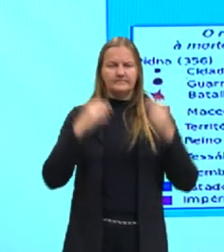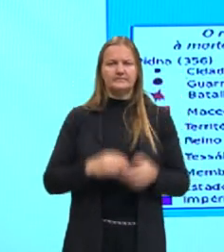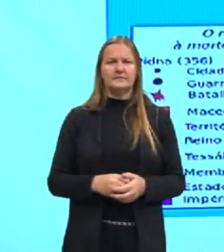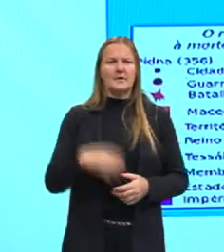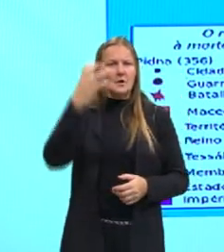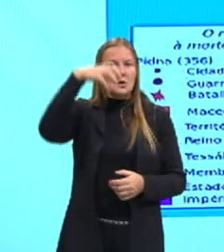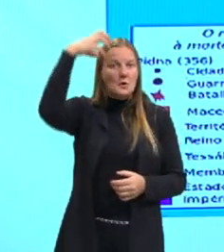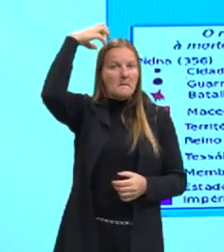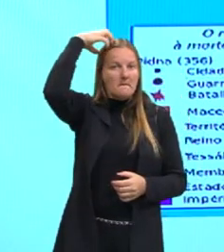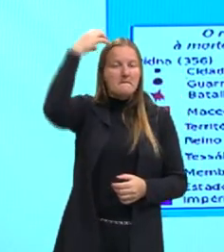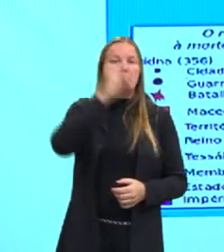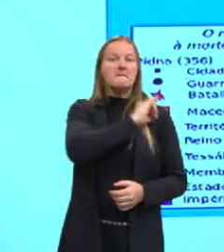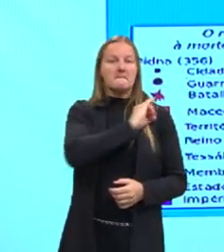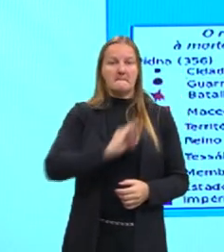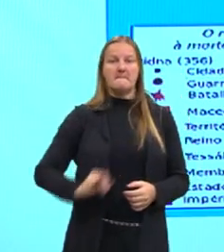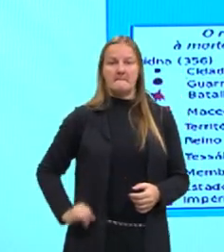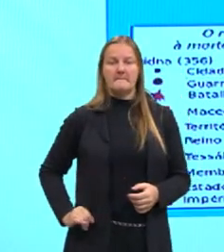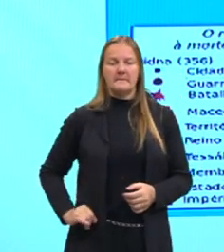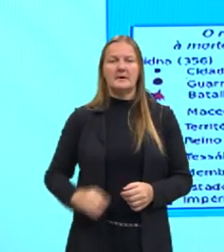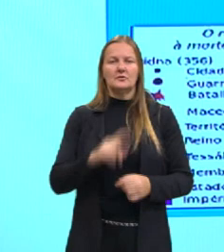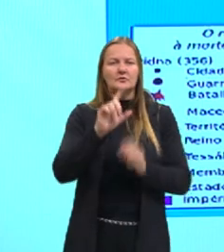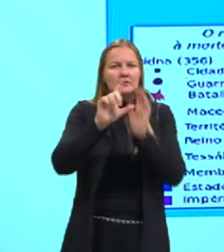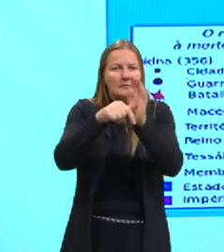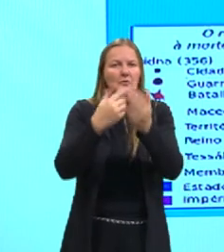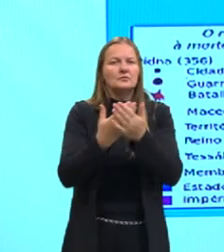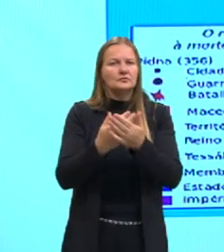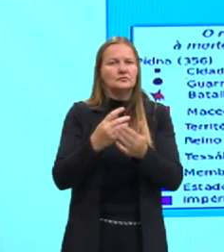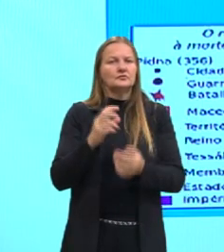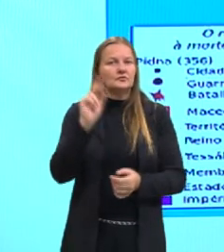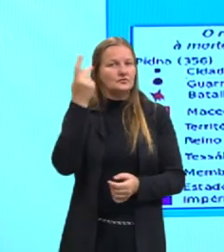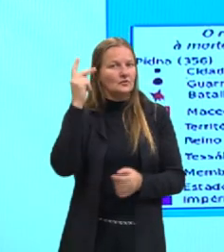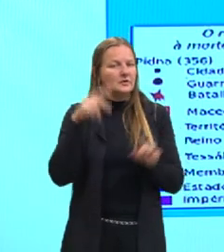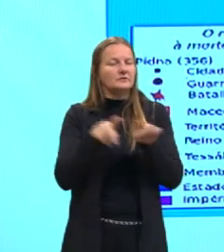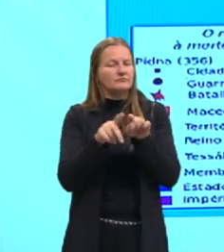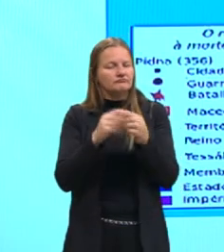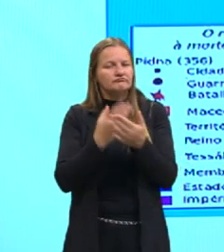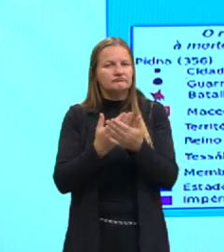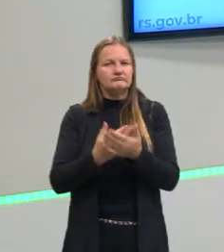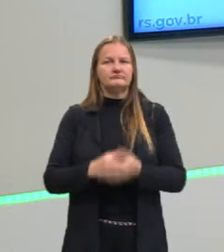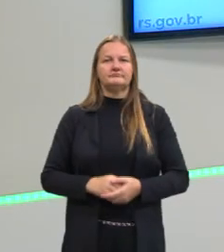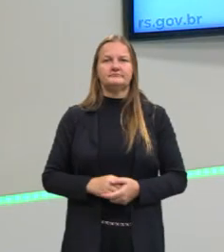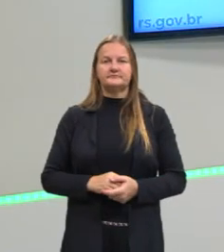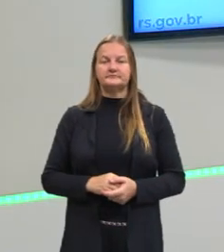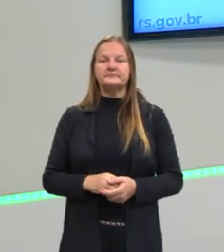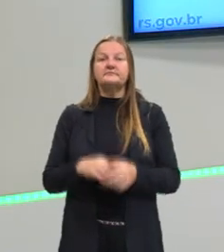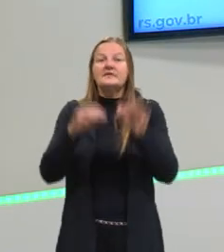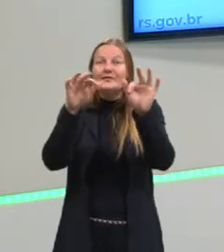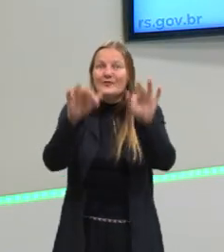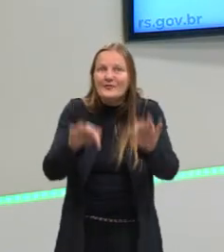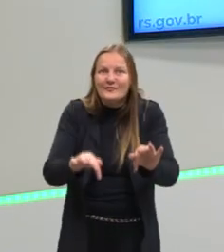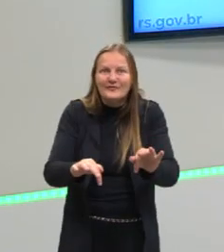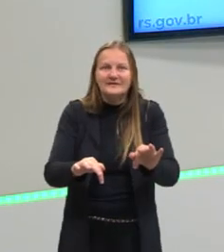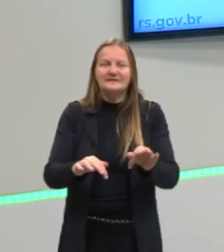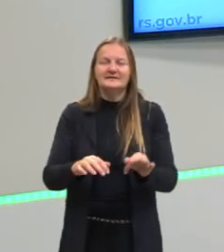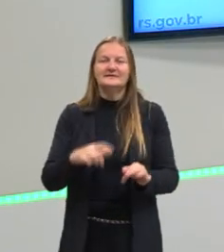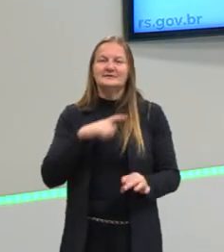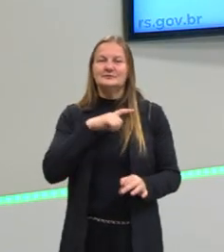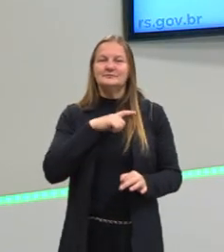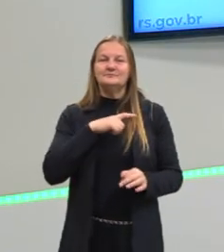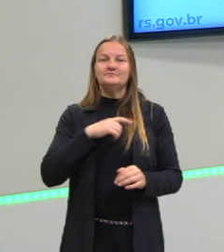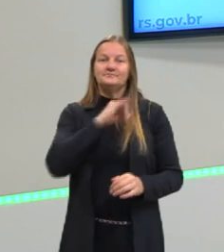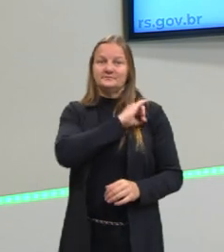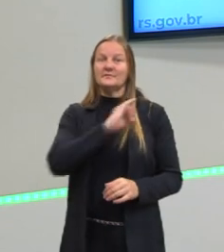Dr Império que nós queremos também mais adiante você também vê isso história no finalzinho do